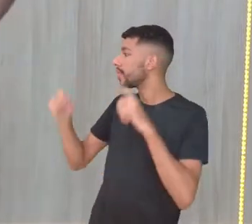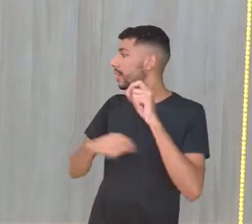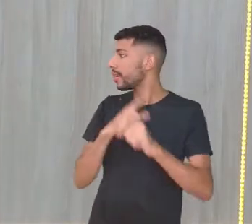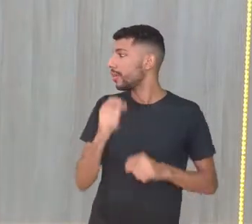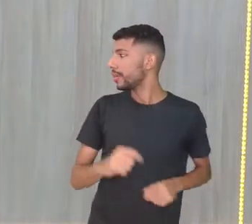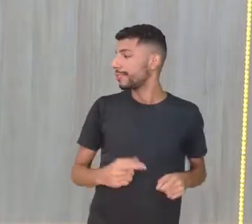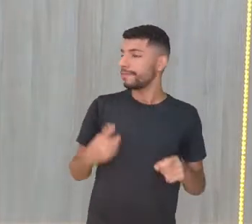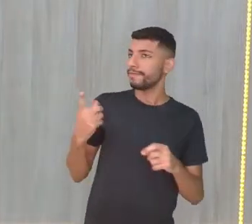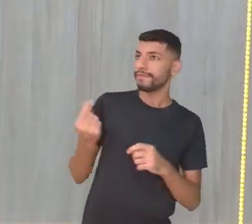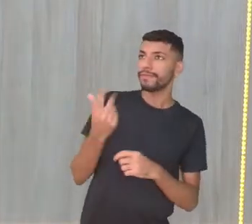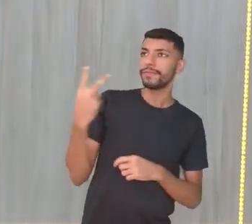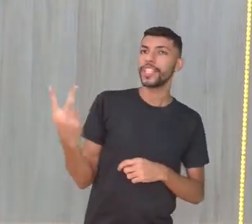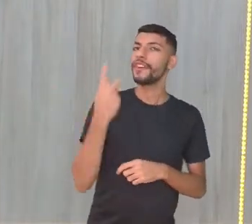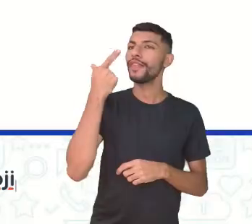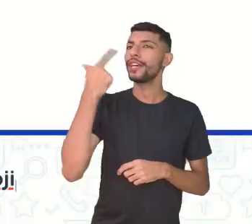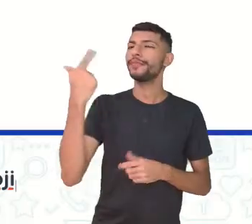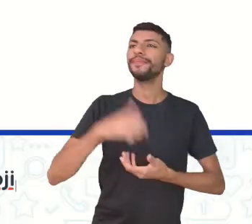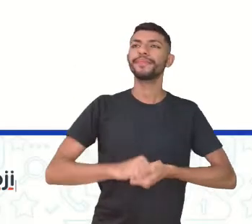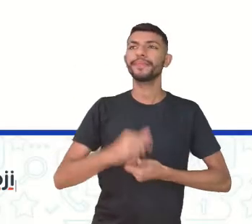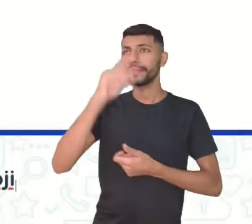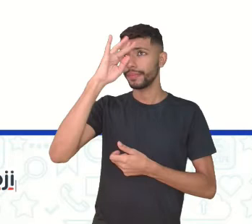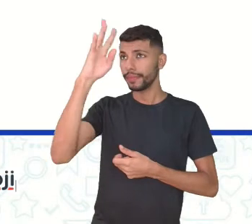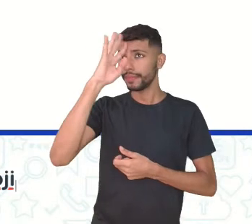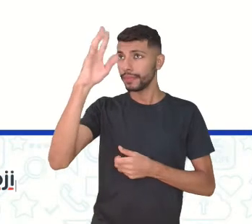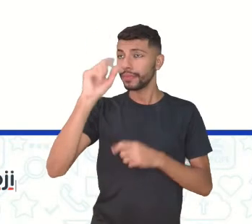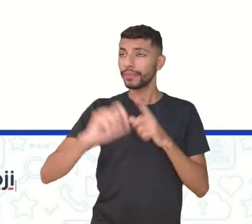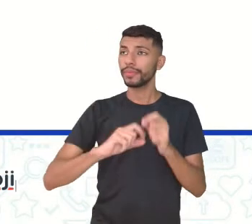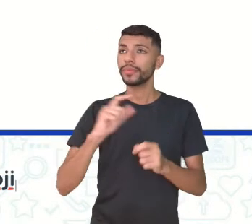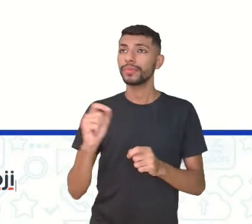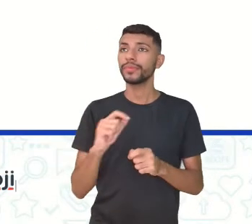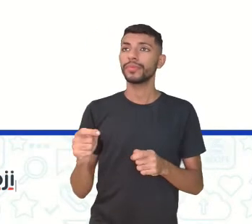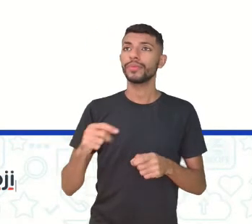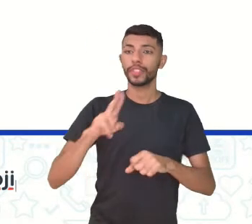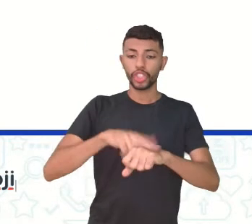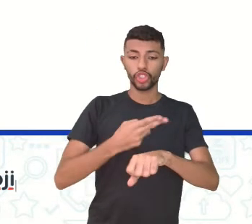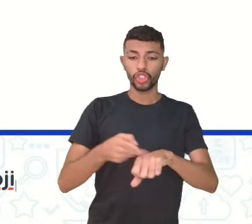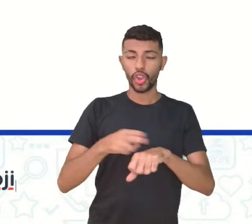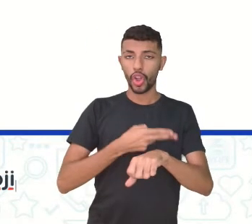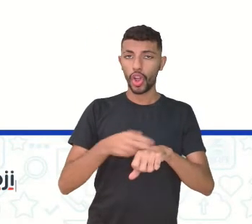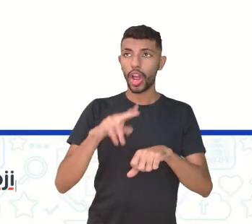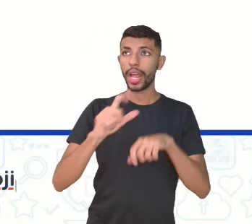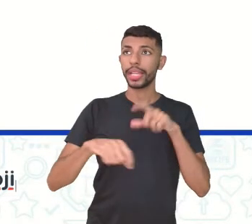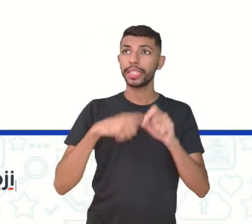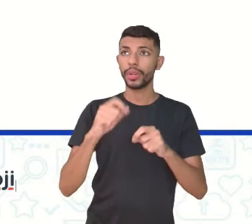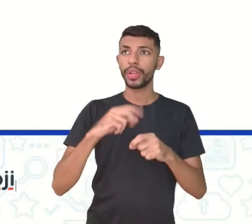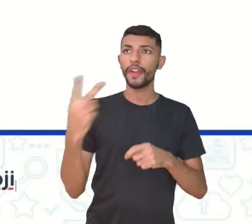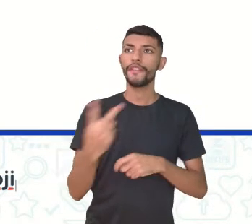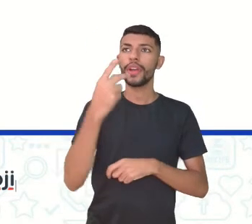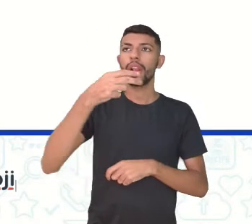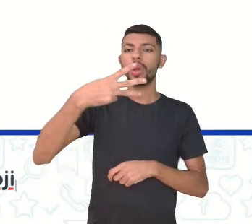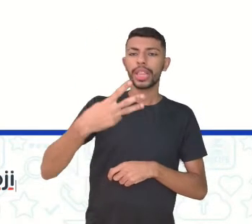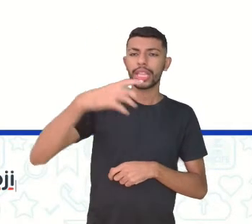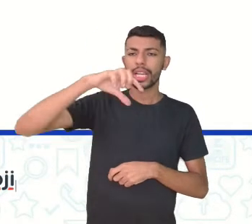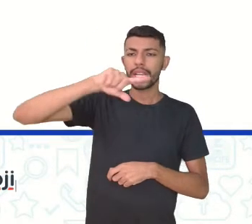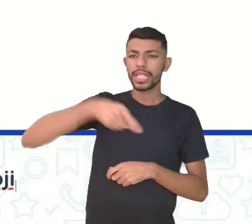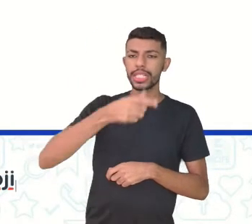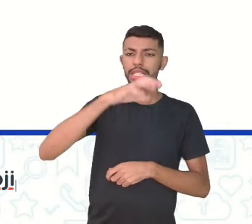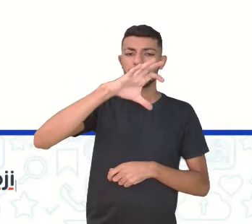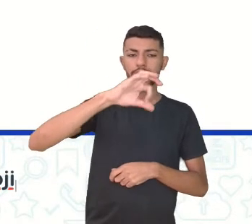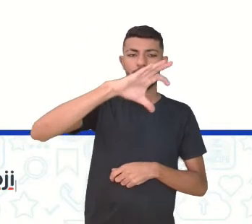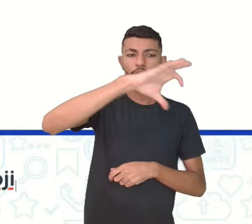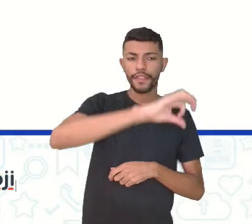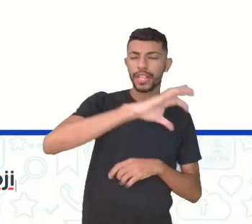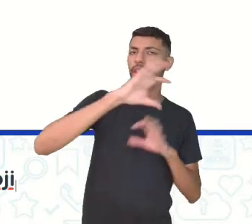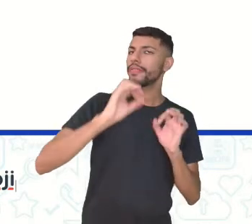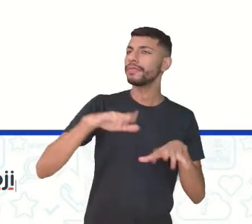preços. Ó, imagina aí, ó, que ele disse aqui na questão que uma barra de chocolate custa R$ 3,99. Sempre vem,